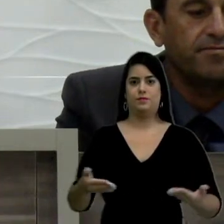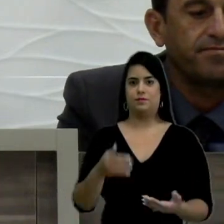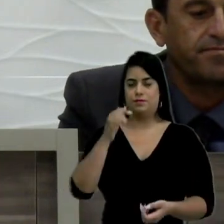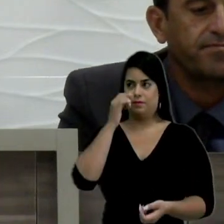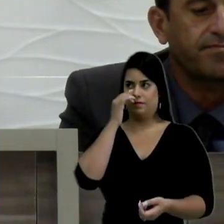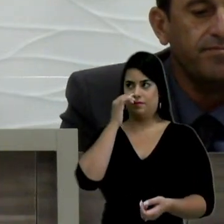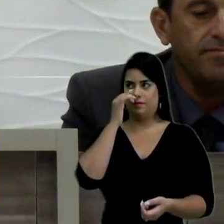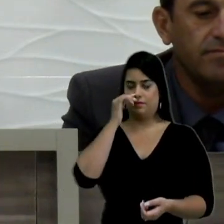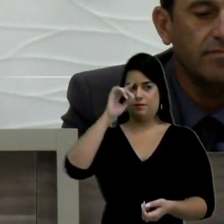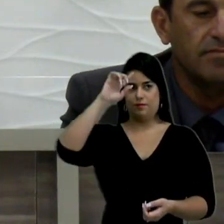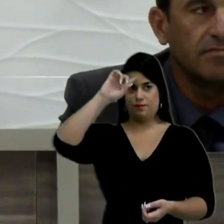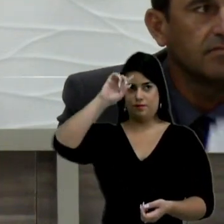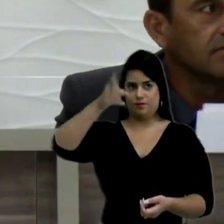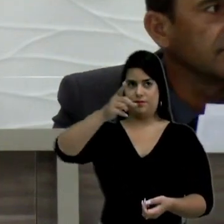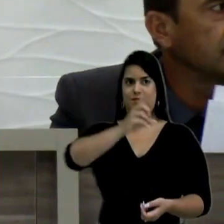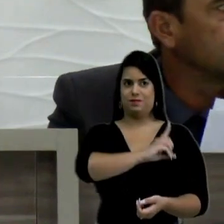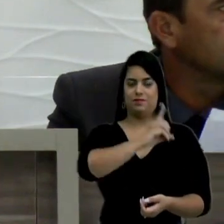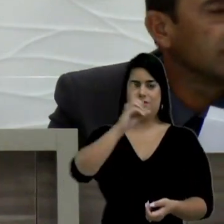a ordem do dia.